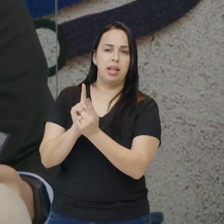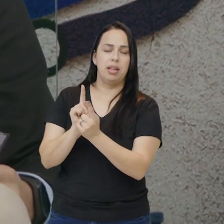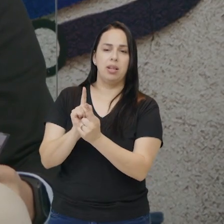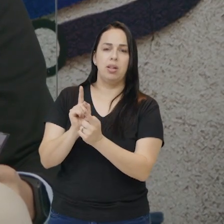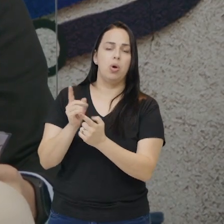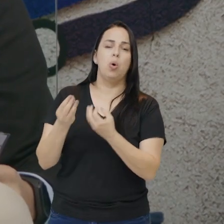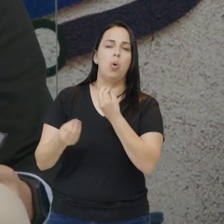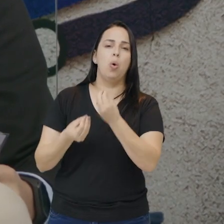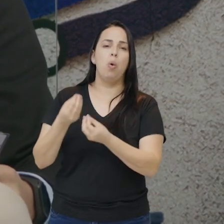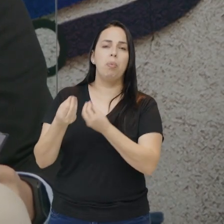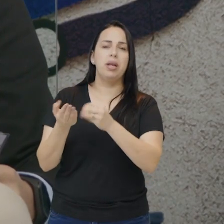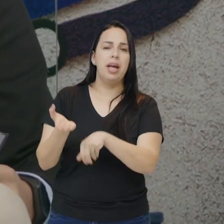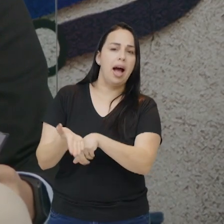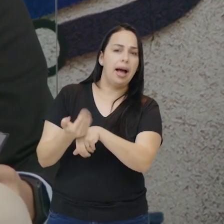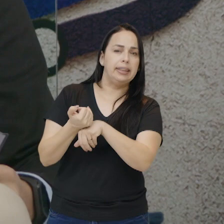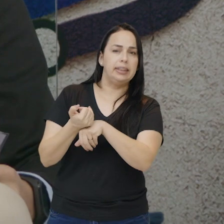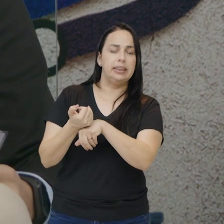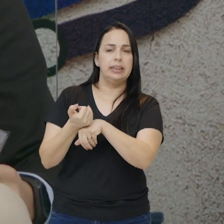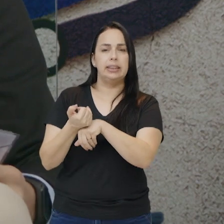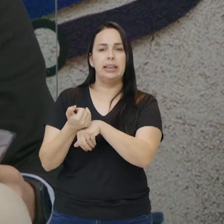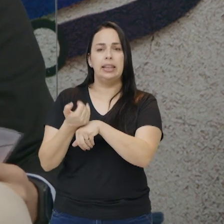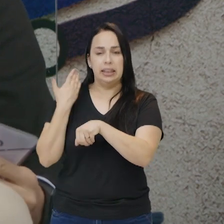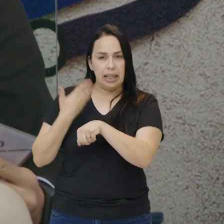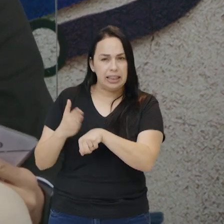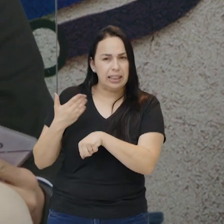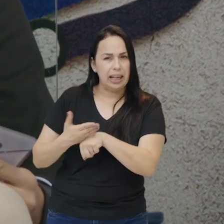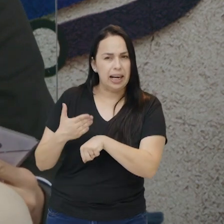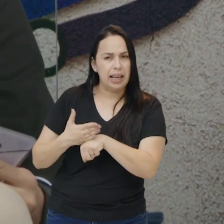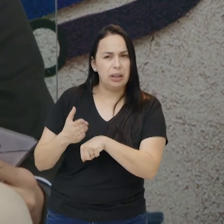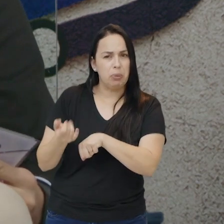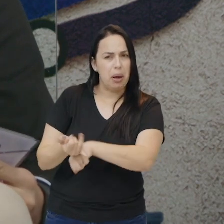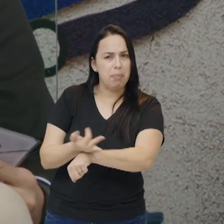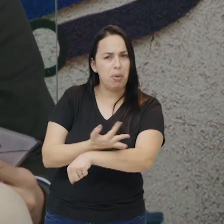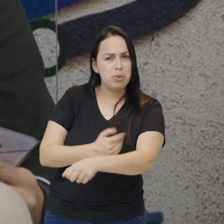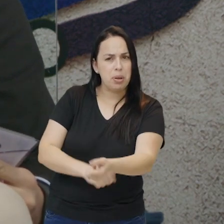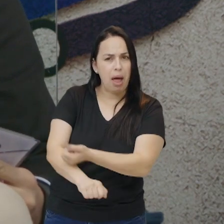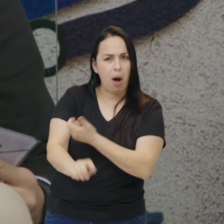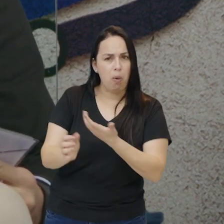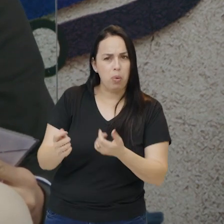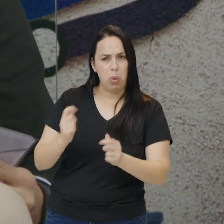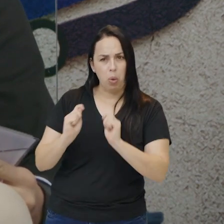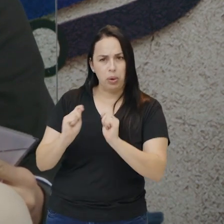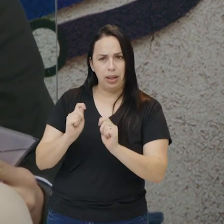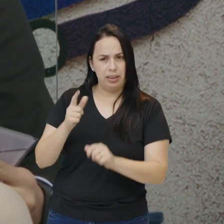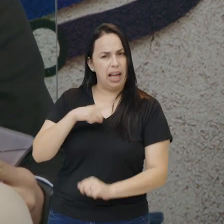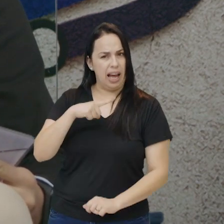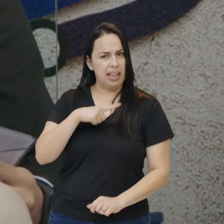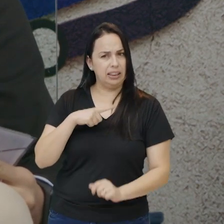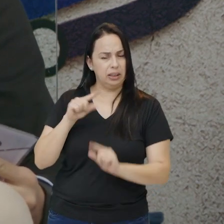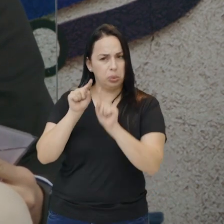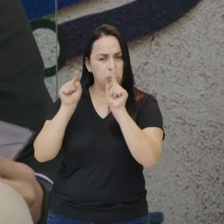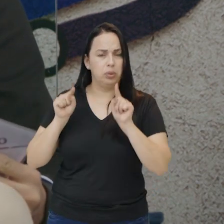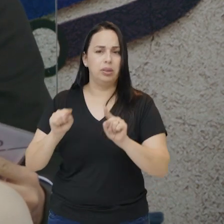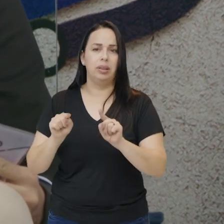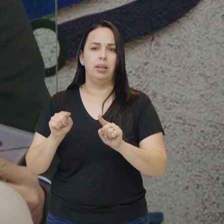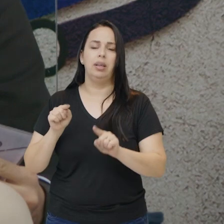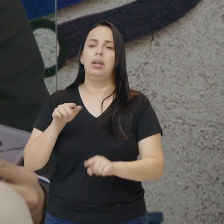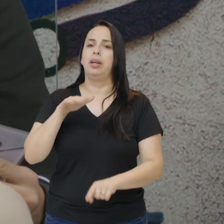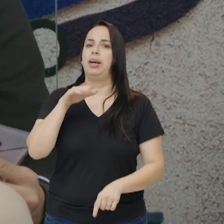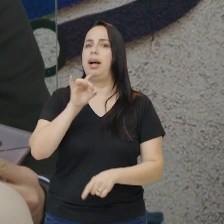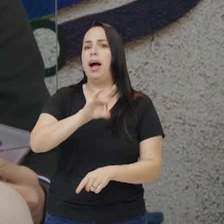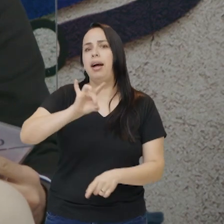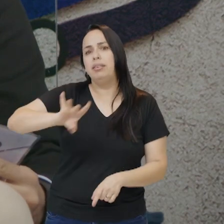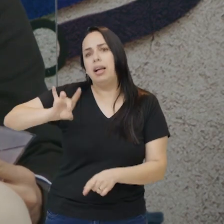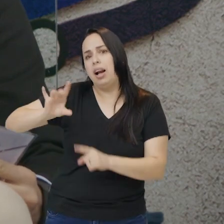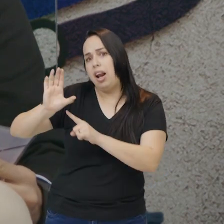são preparados para essa questão emocional? Porque cada atendimento é um universo, né? Cada cliente tem uma